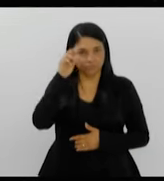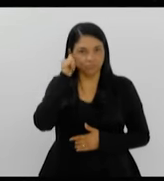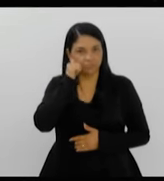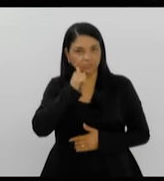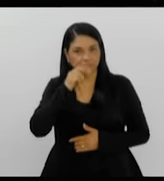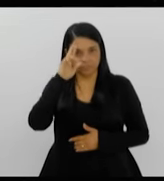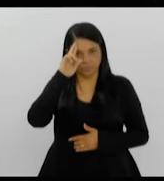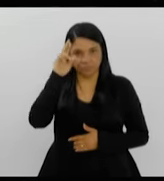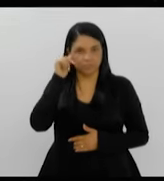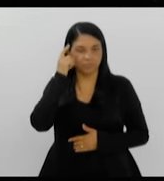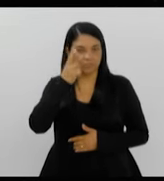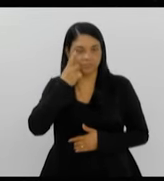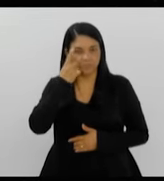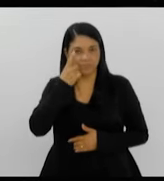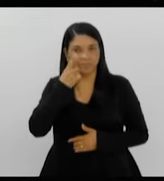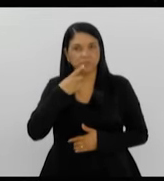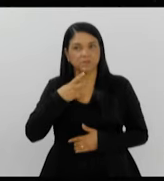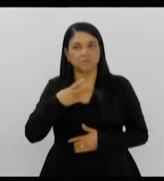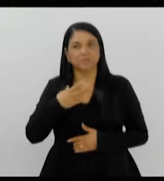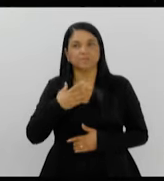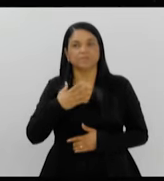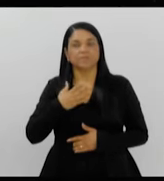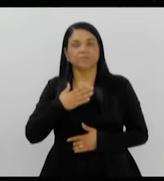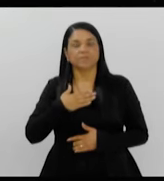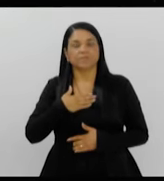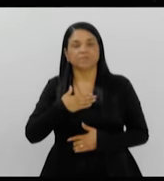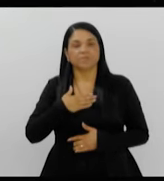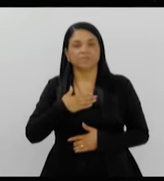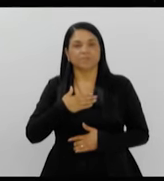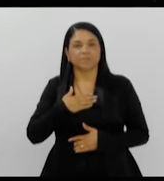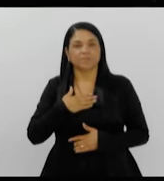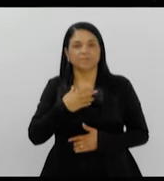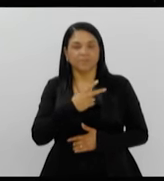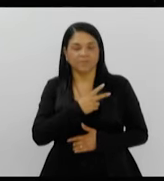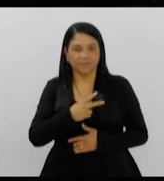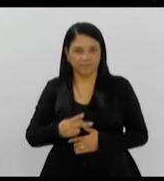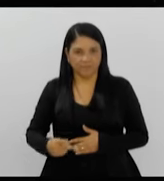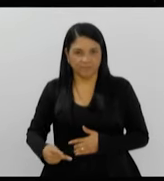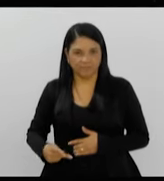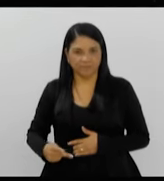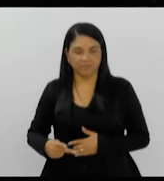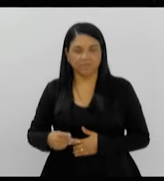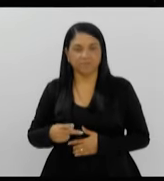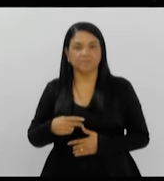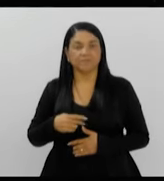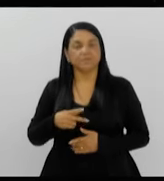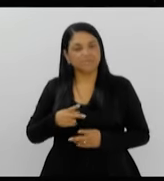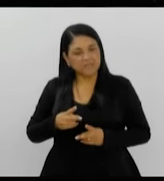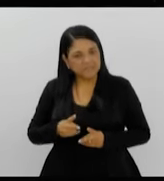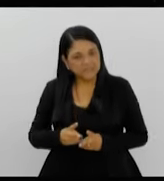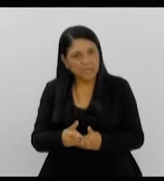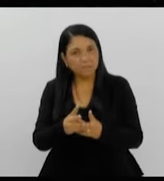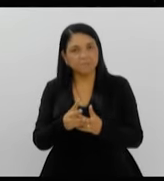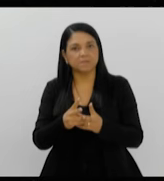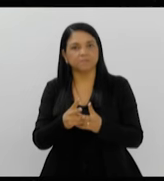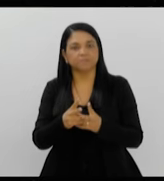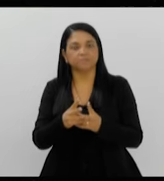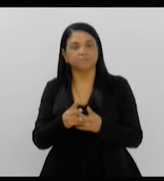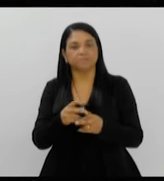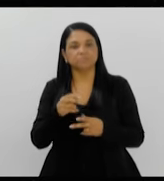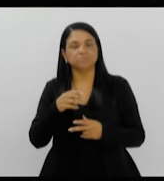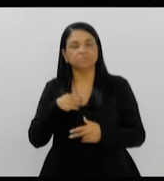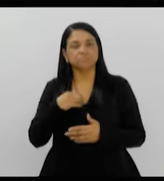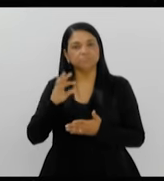eu sempre Deputado valdas e uso a palavra sempre me inscrevo para